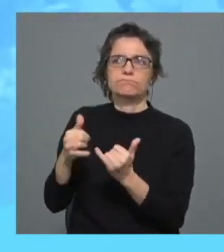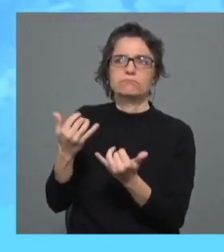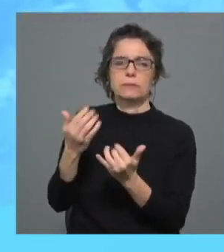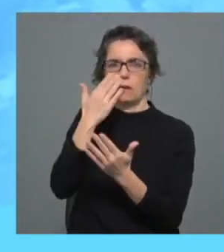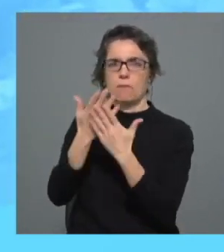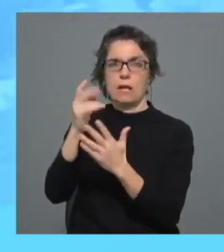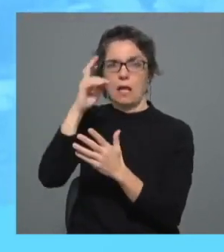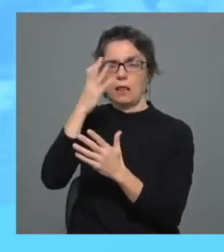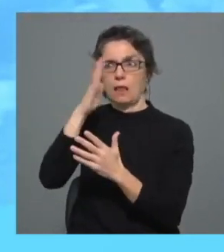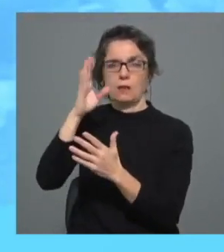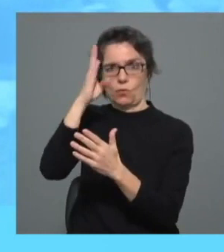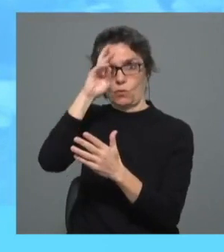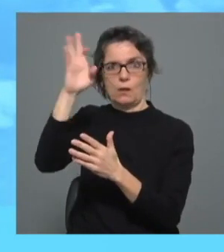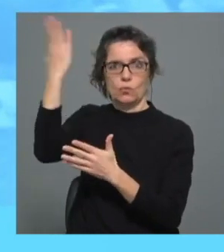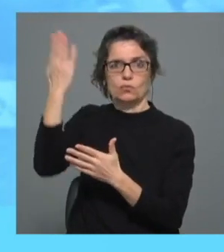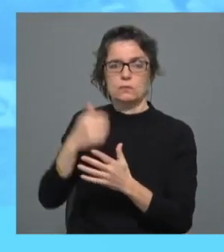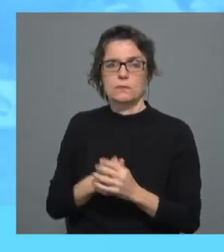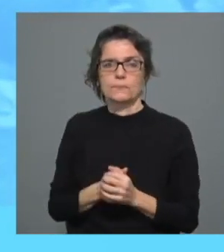Quanto à questão nuclear,